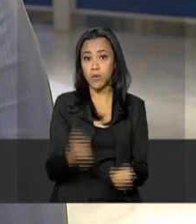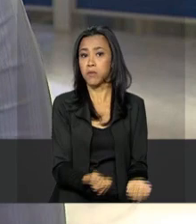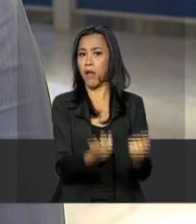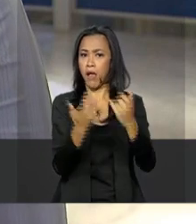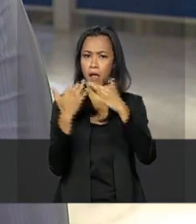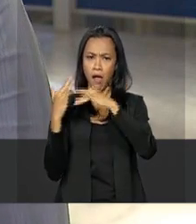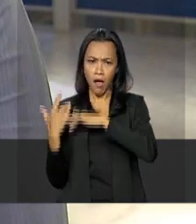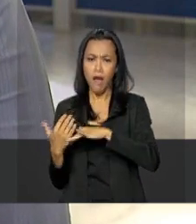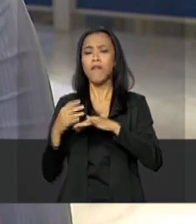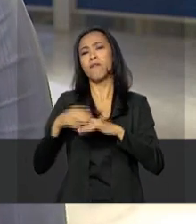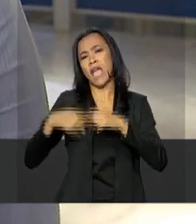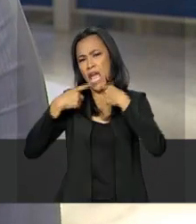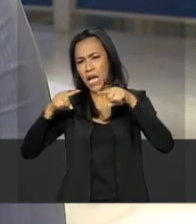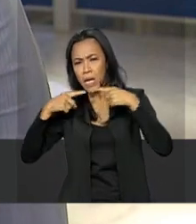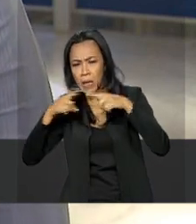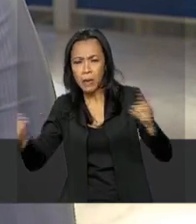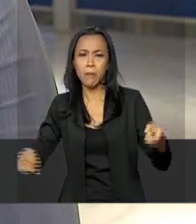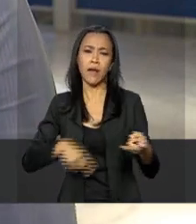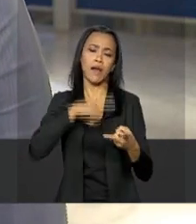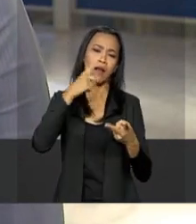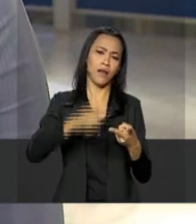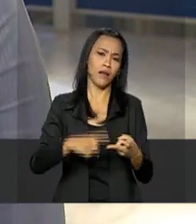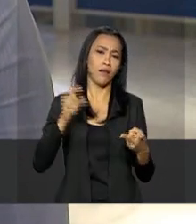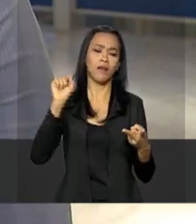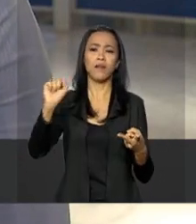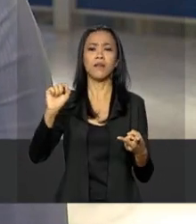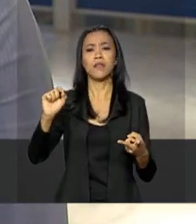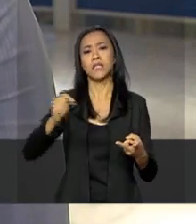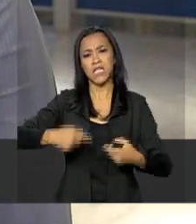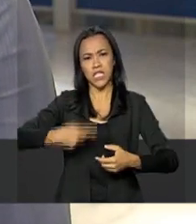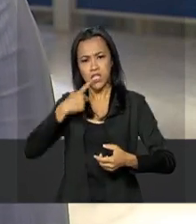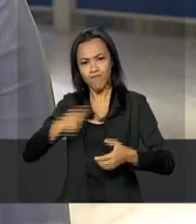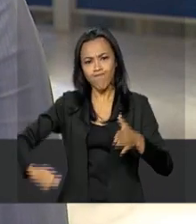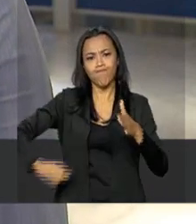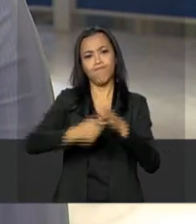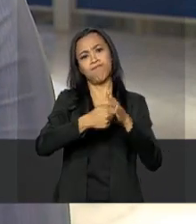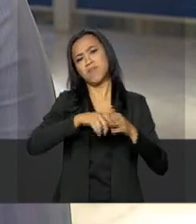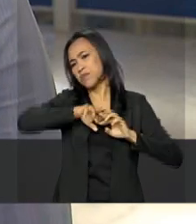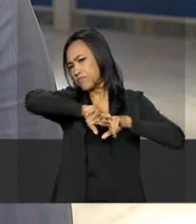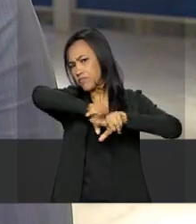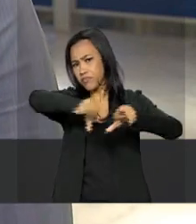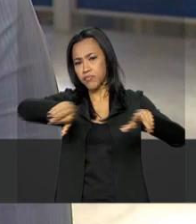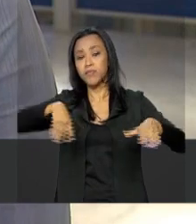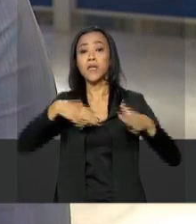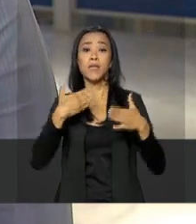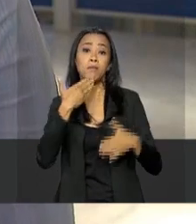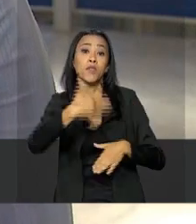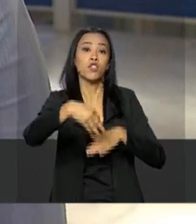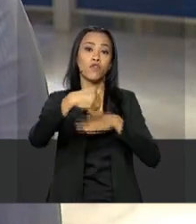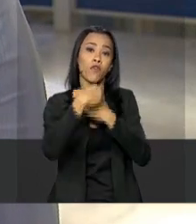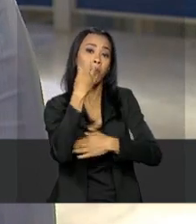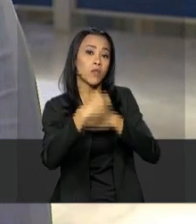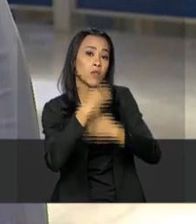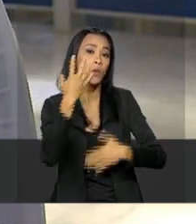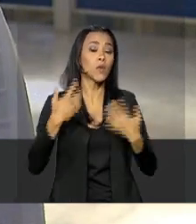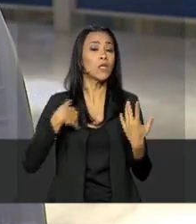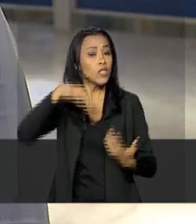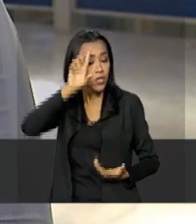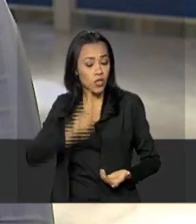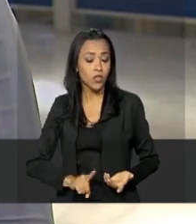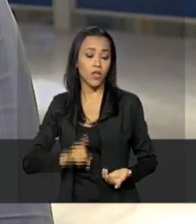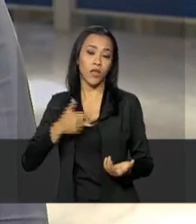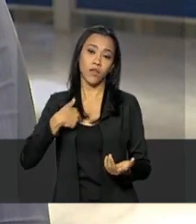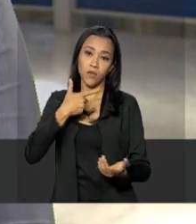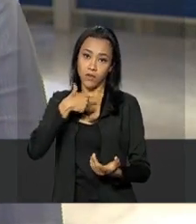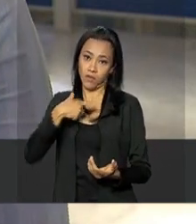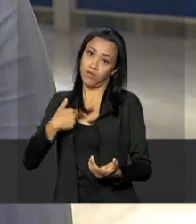vir registrar, fazer denúncias, registrar reclamações e também obter informações sobre os direitos do consumidor.